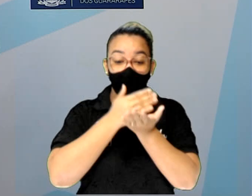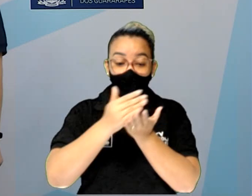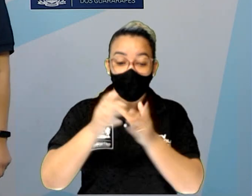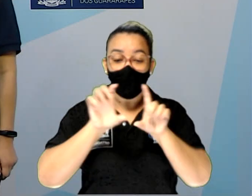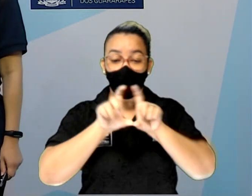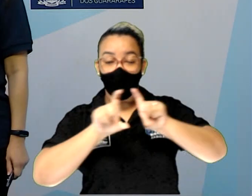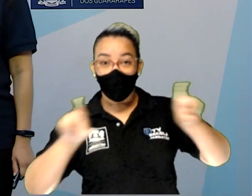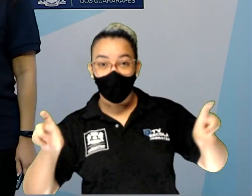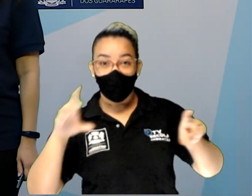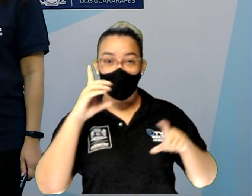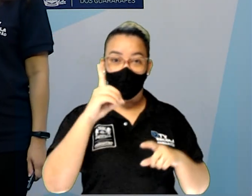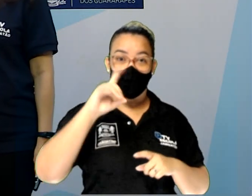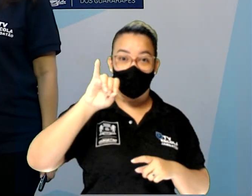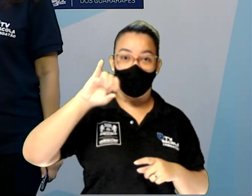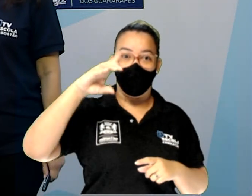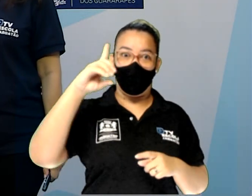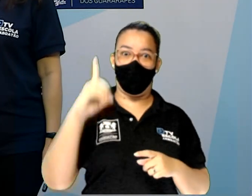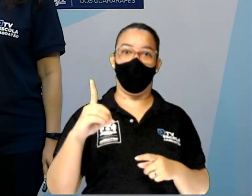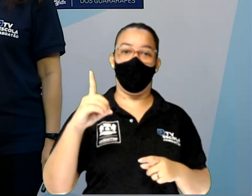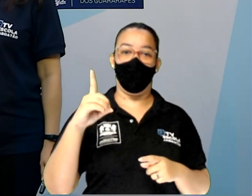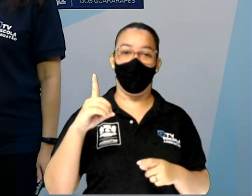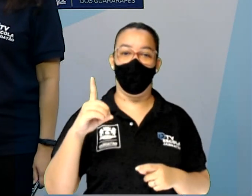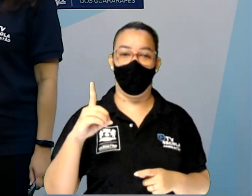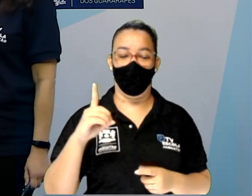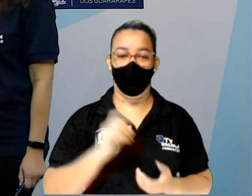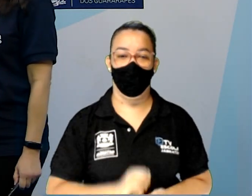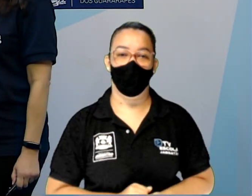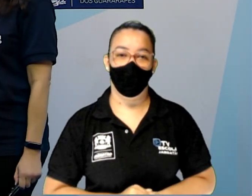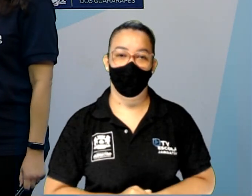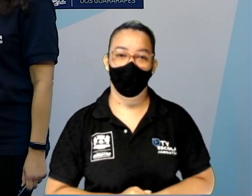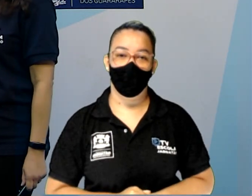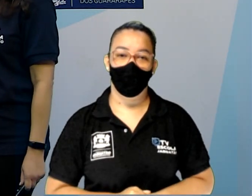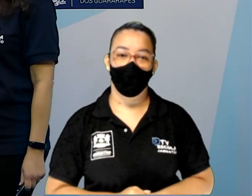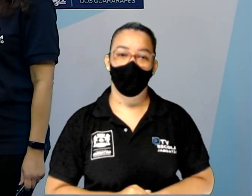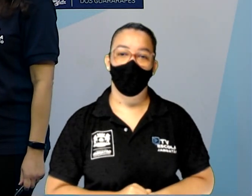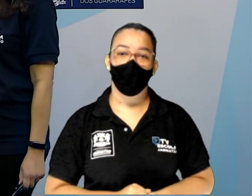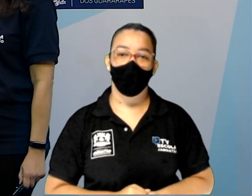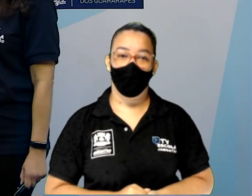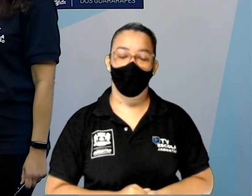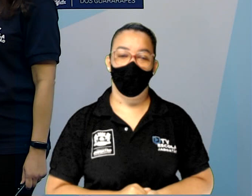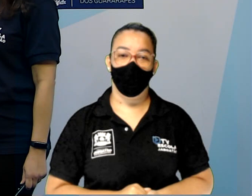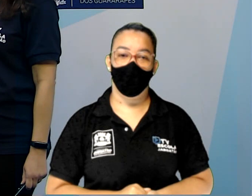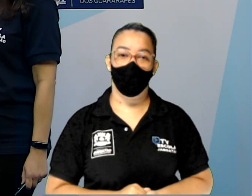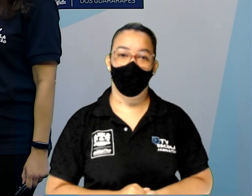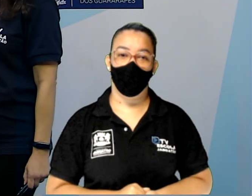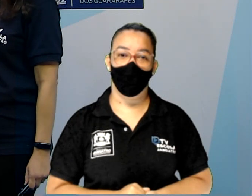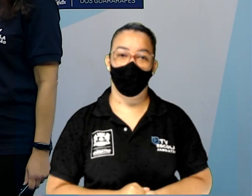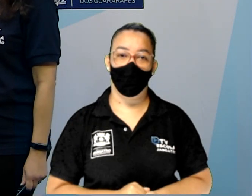verbo volta para a forma do infinitivo.